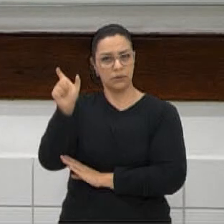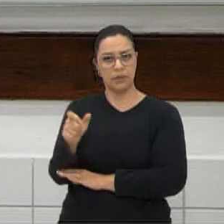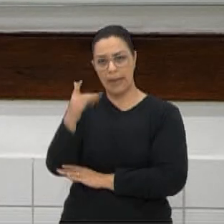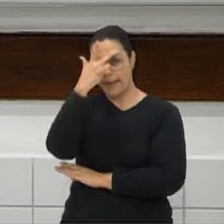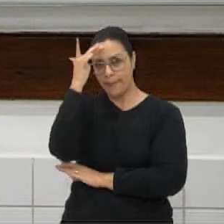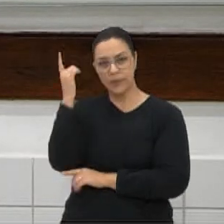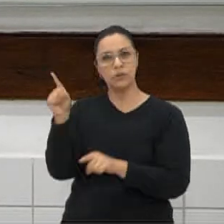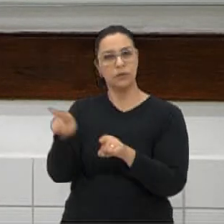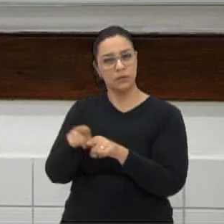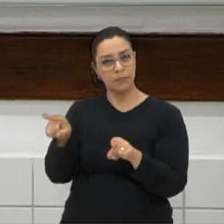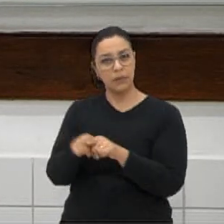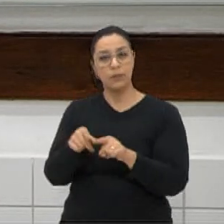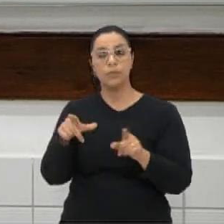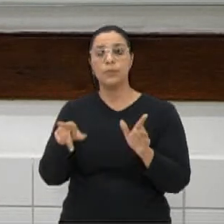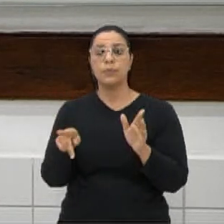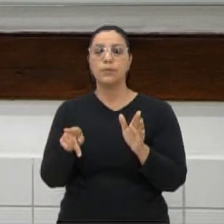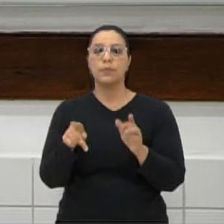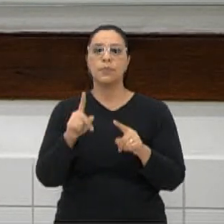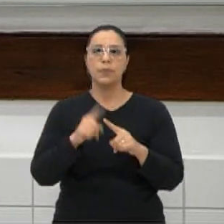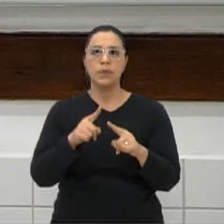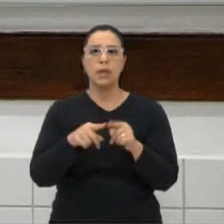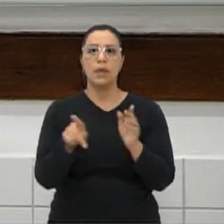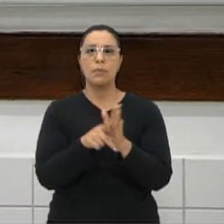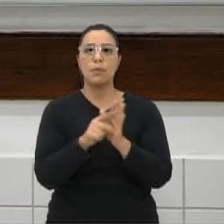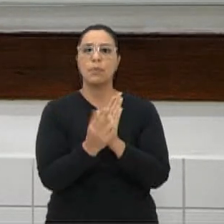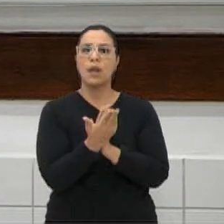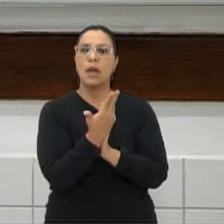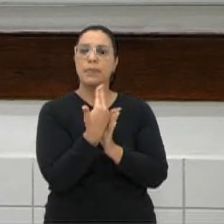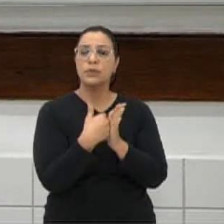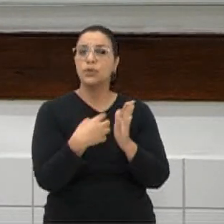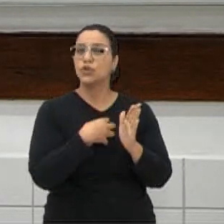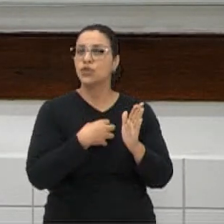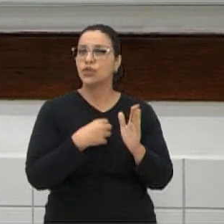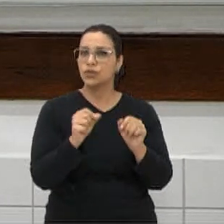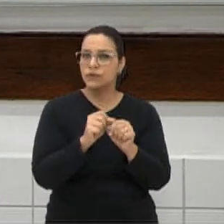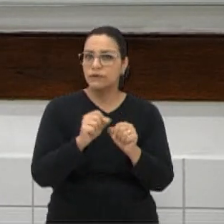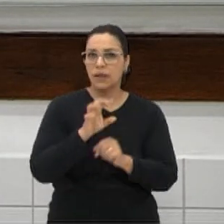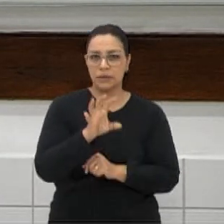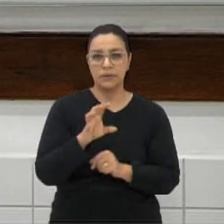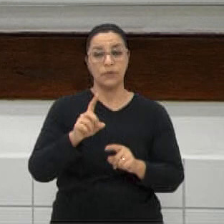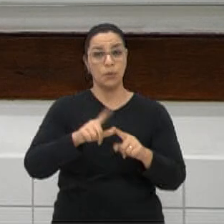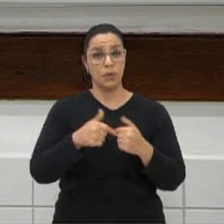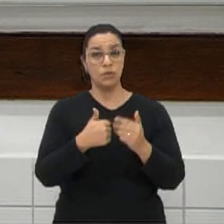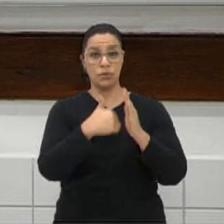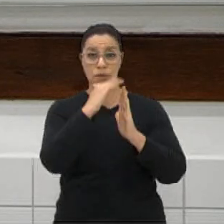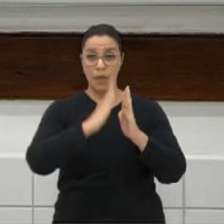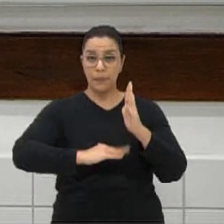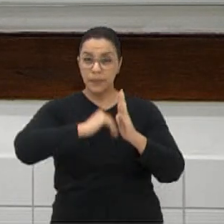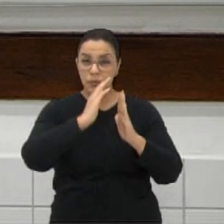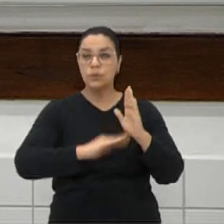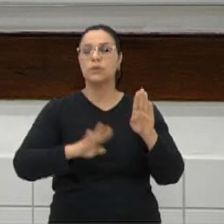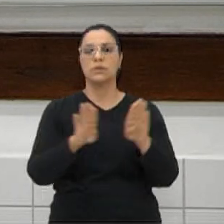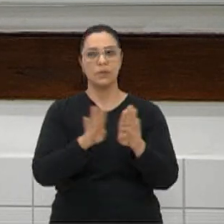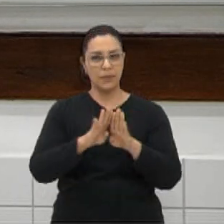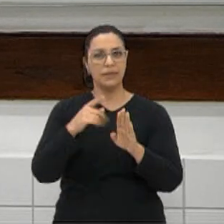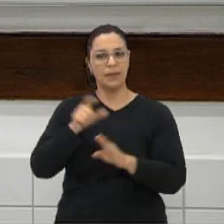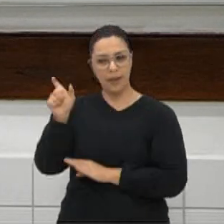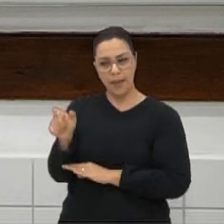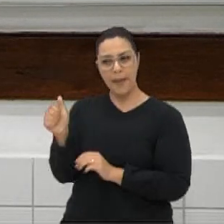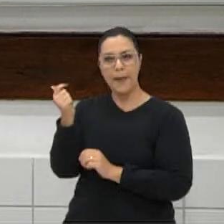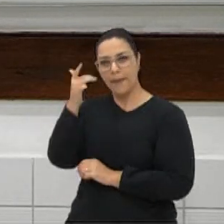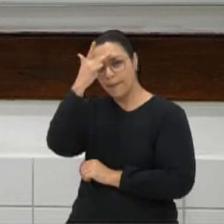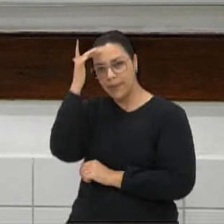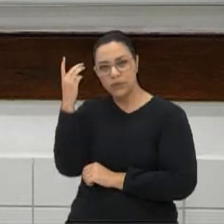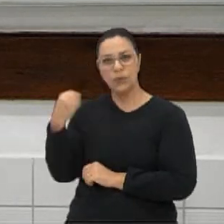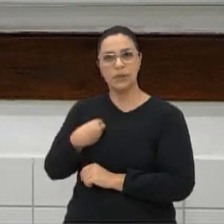pessoas, porque é a construção da pintura em si, tá? Então nesse momento a pintura dele vai ter, lógico, a presença de